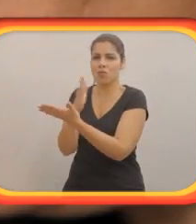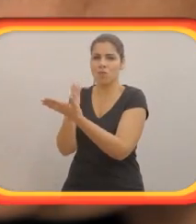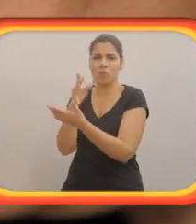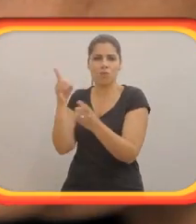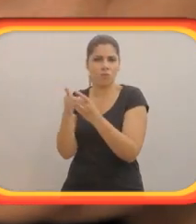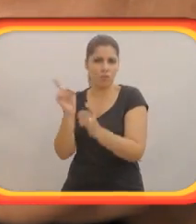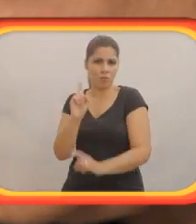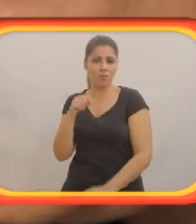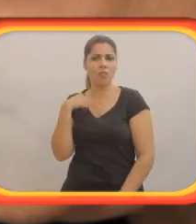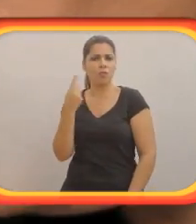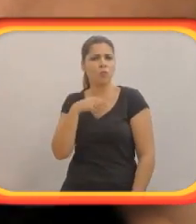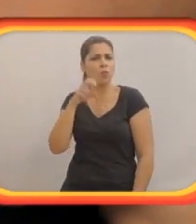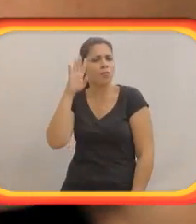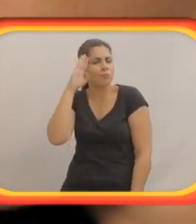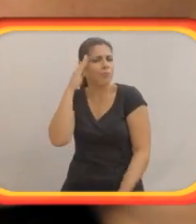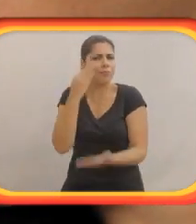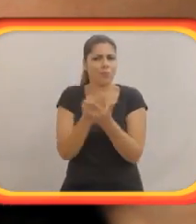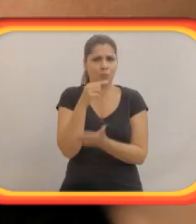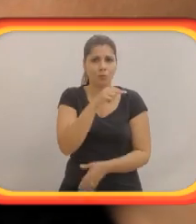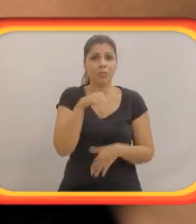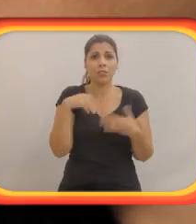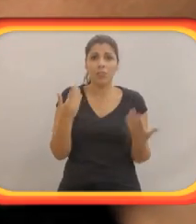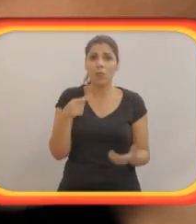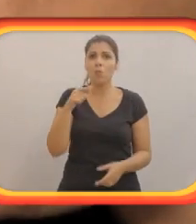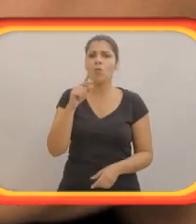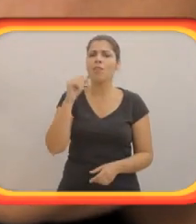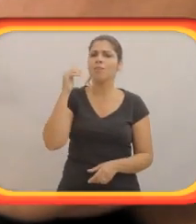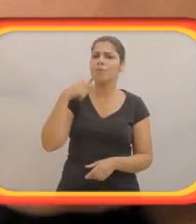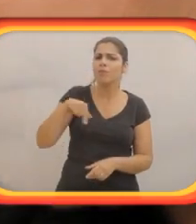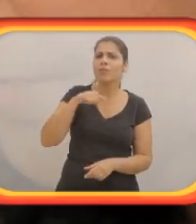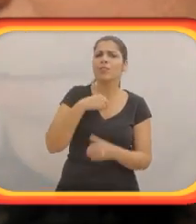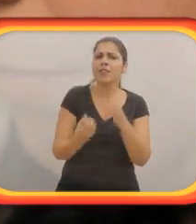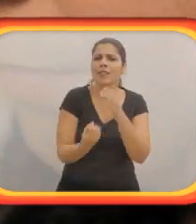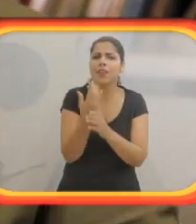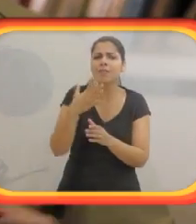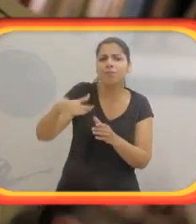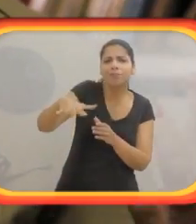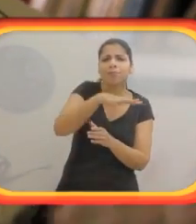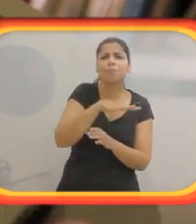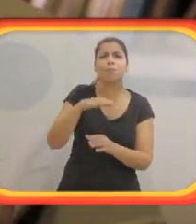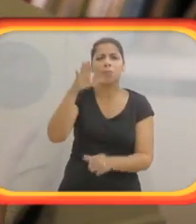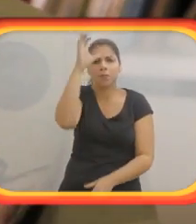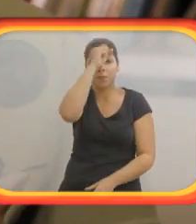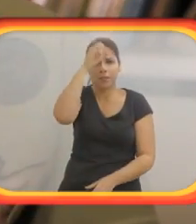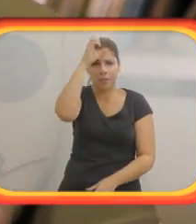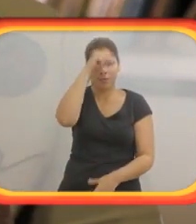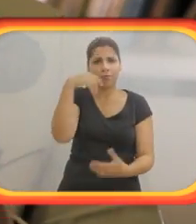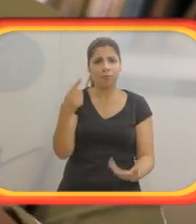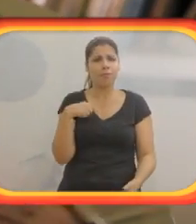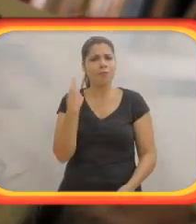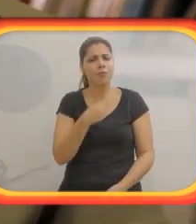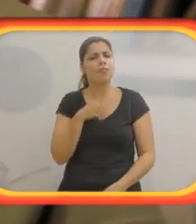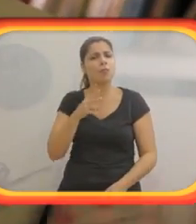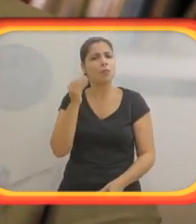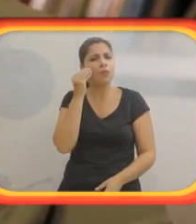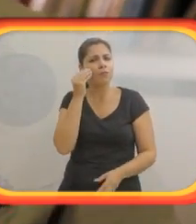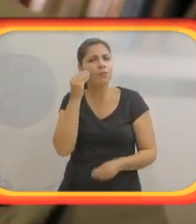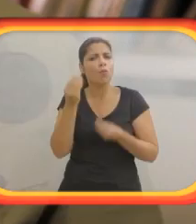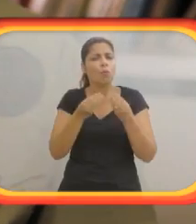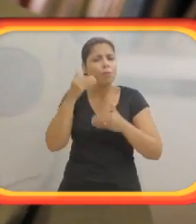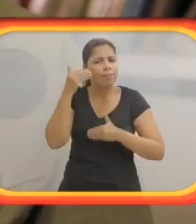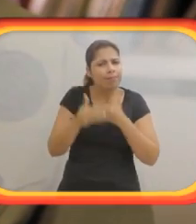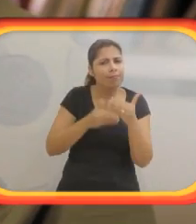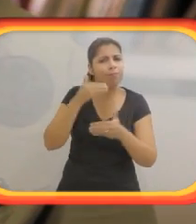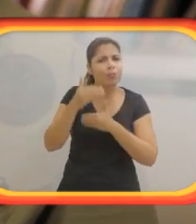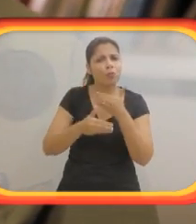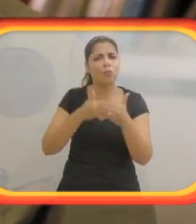não no professor piloto do livro didático. A gente nunca acreditou nisso. Então, por conta da gente criar essa ambiência